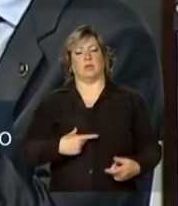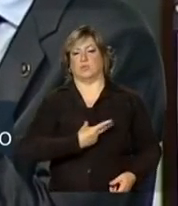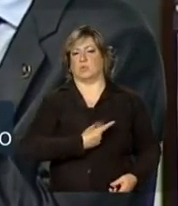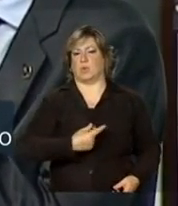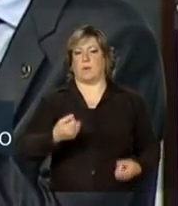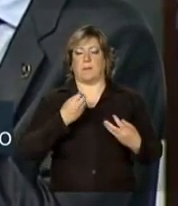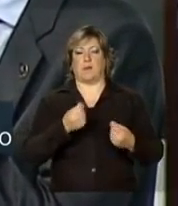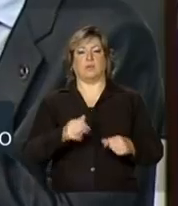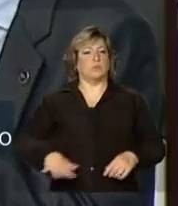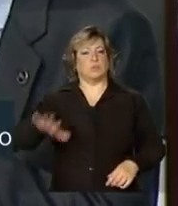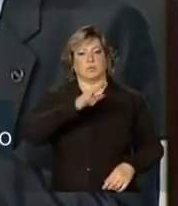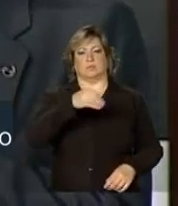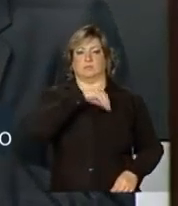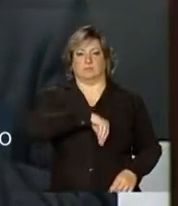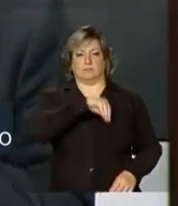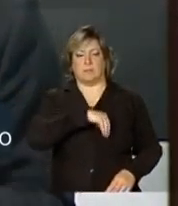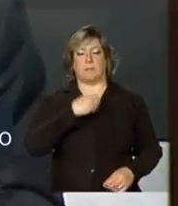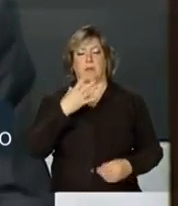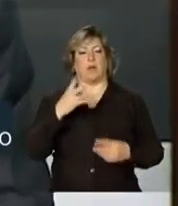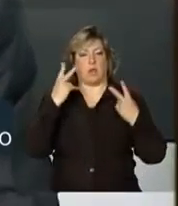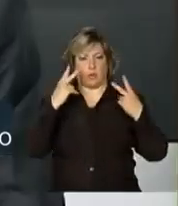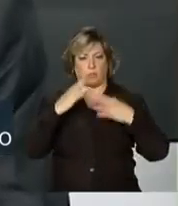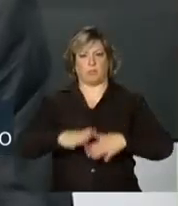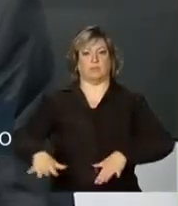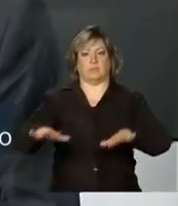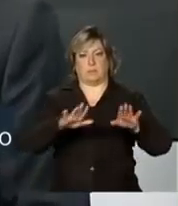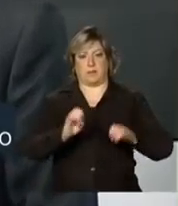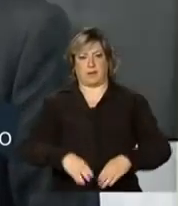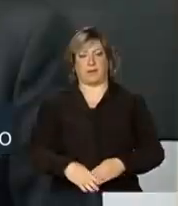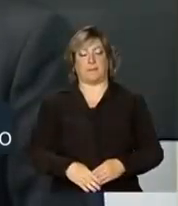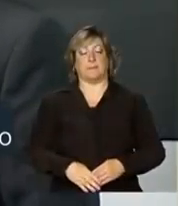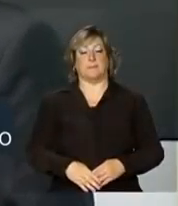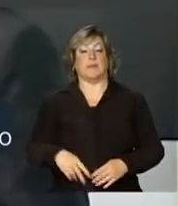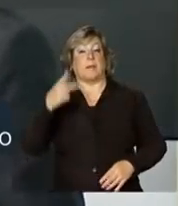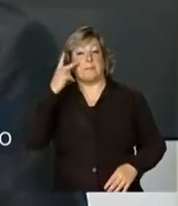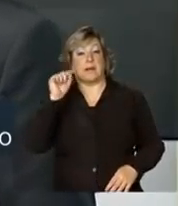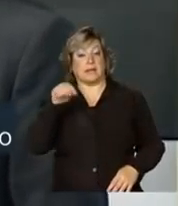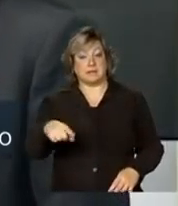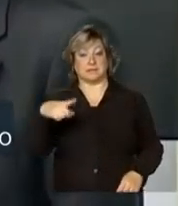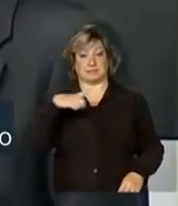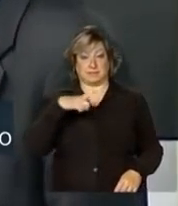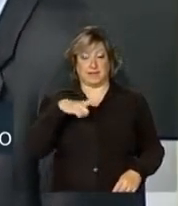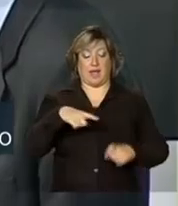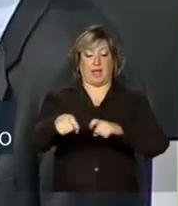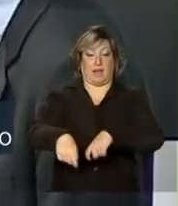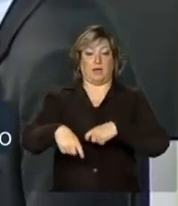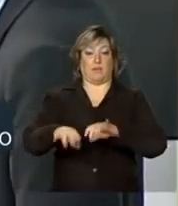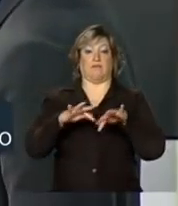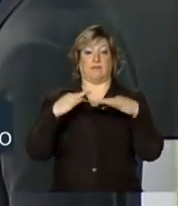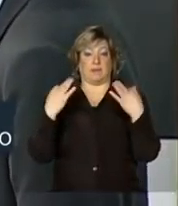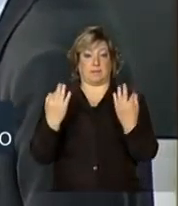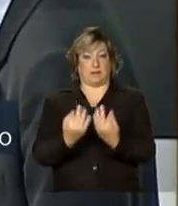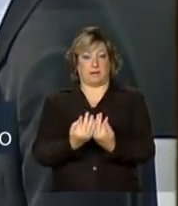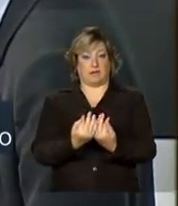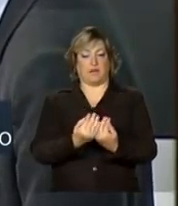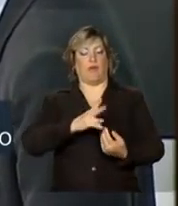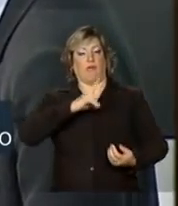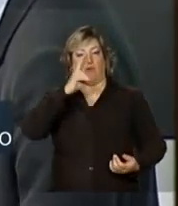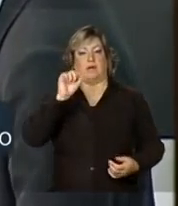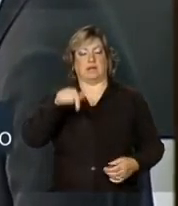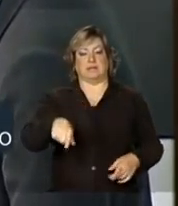e distribuição de renda. Para isso, para ter essa agricultura familiar forte e para ter esse meio